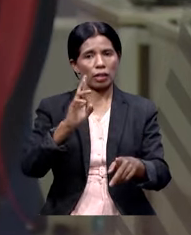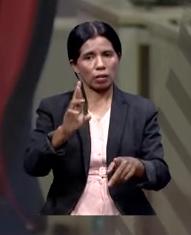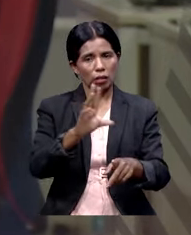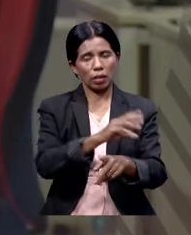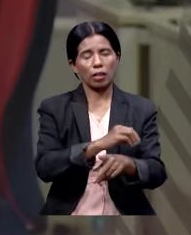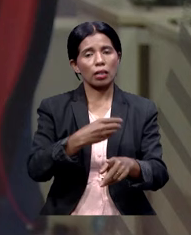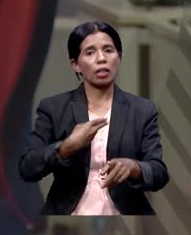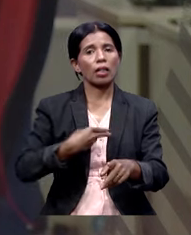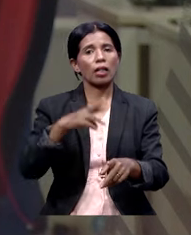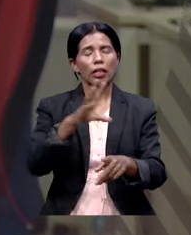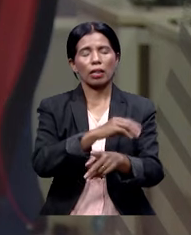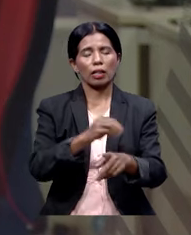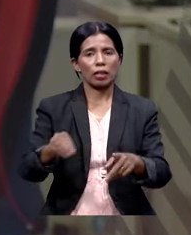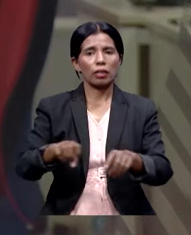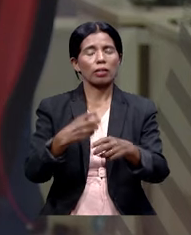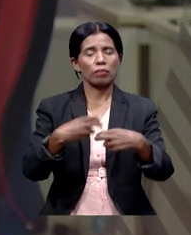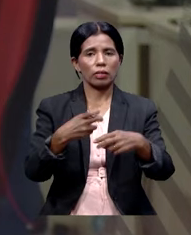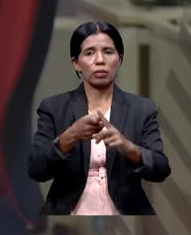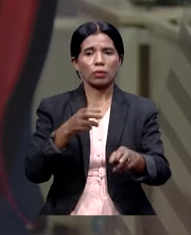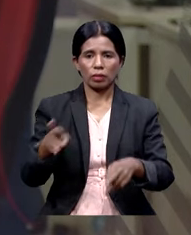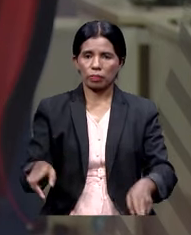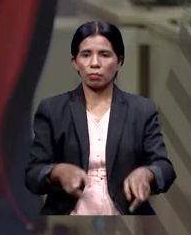ameaça Rússia motah.